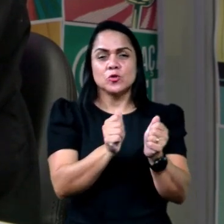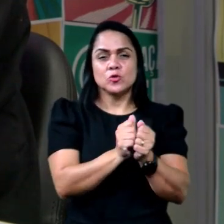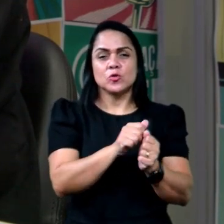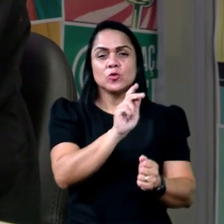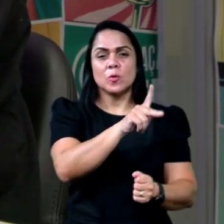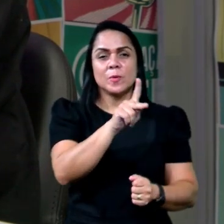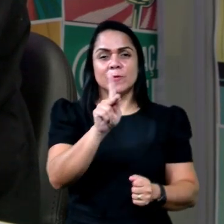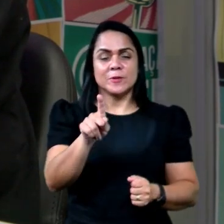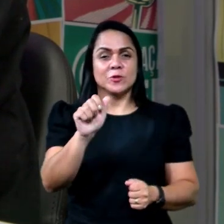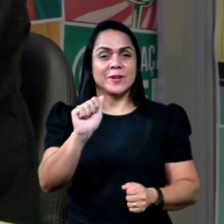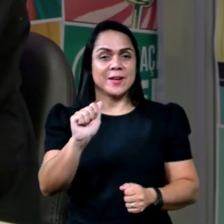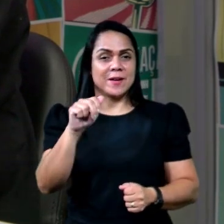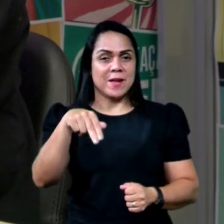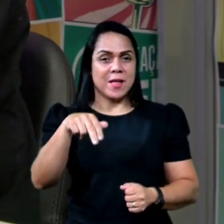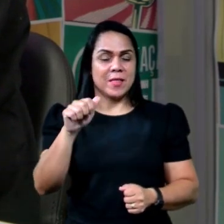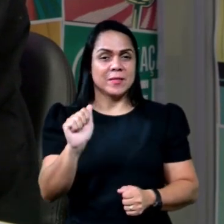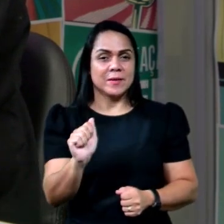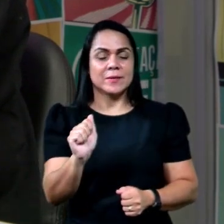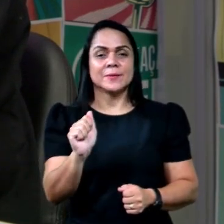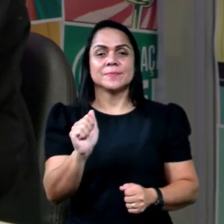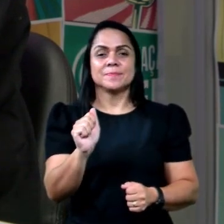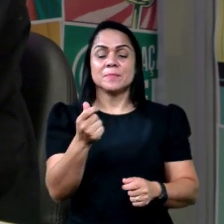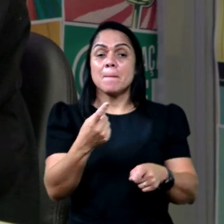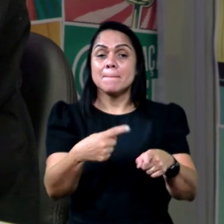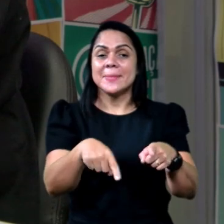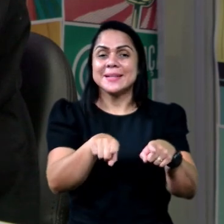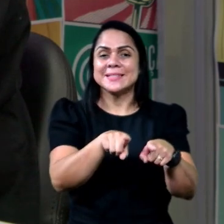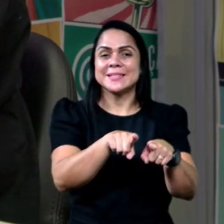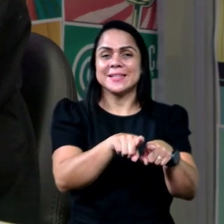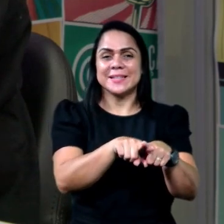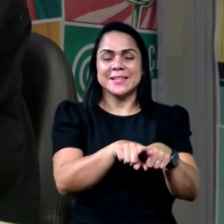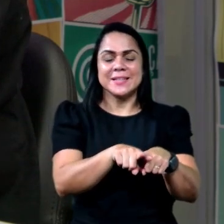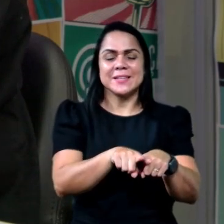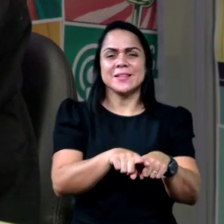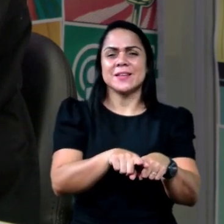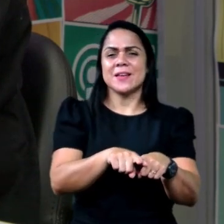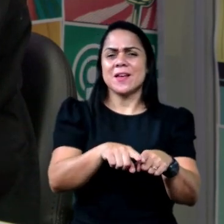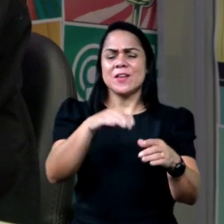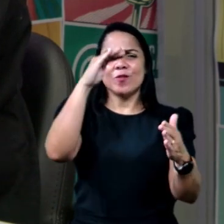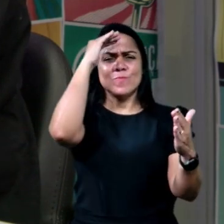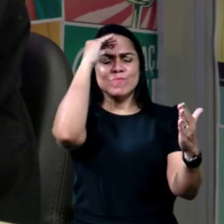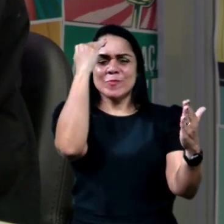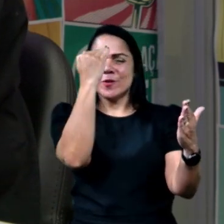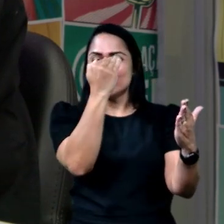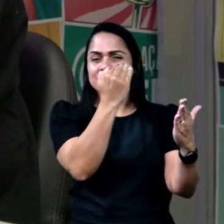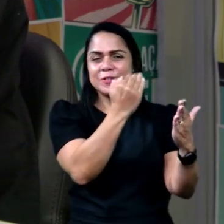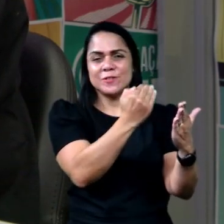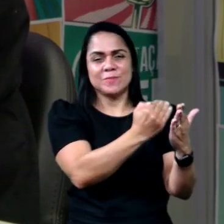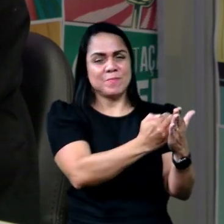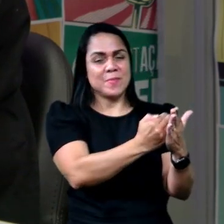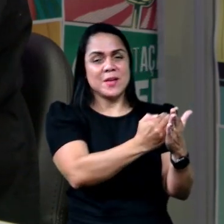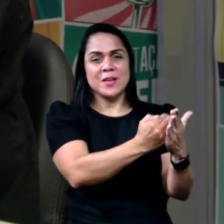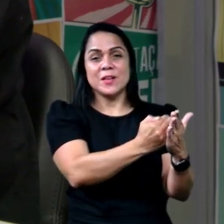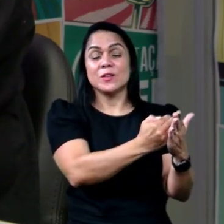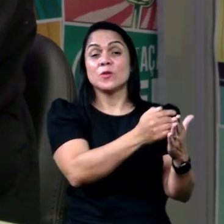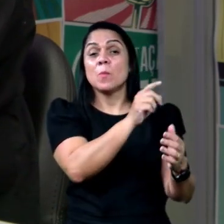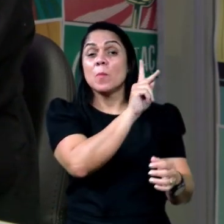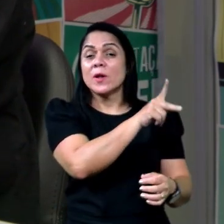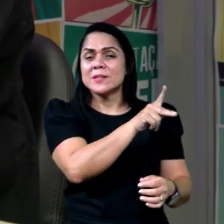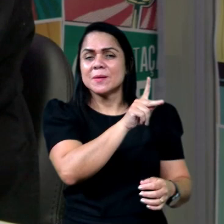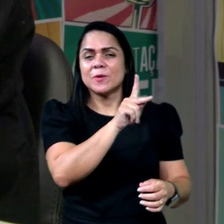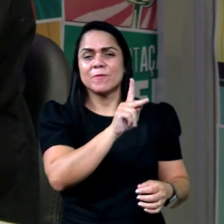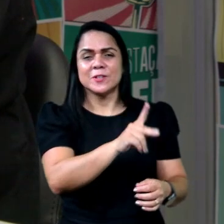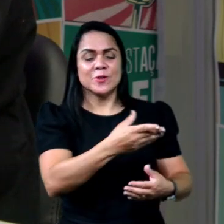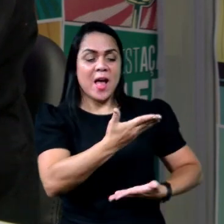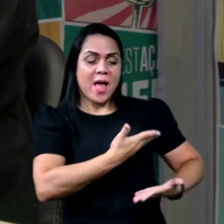minha parceira, que é uma professora que eu tenho um apreço e um respeito monumental pela forma com que ela se relaciona